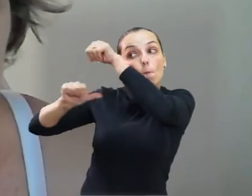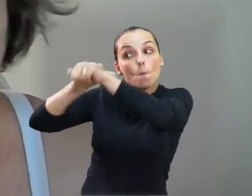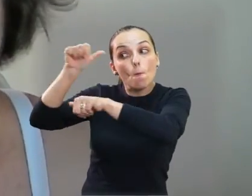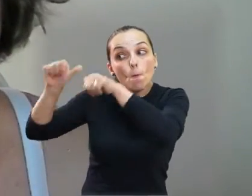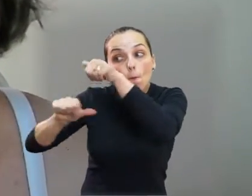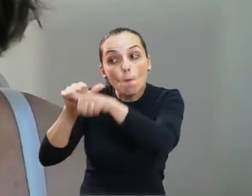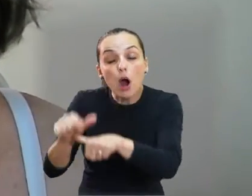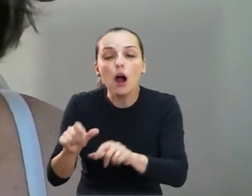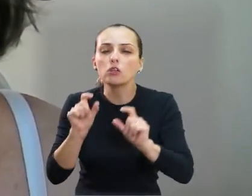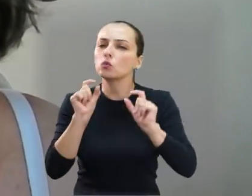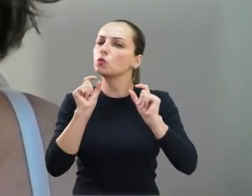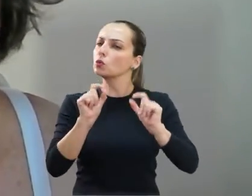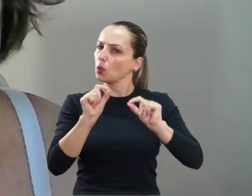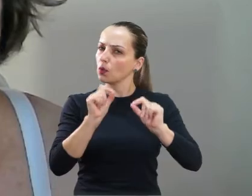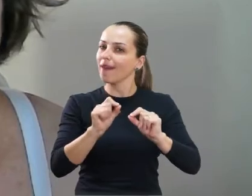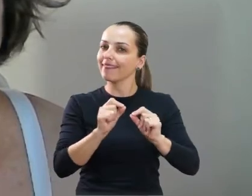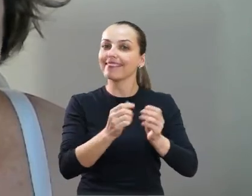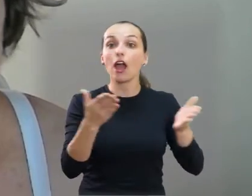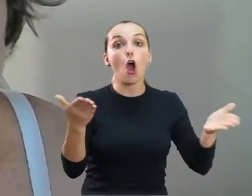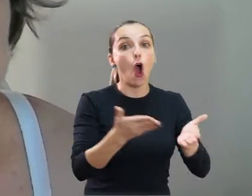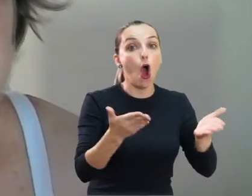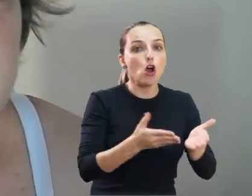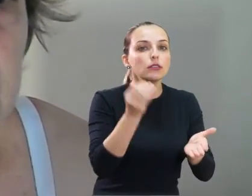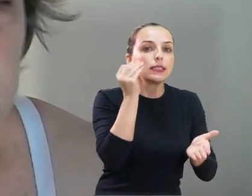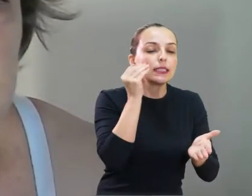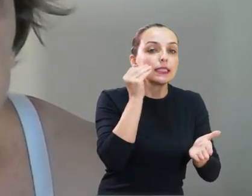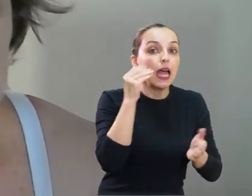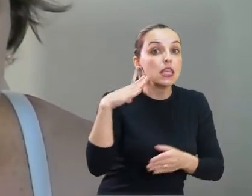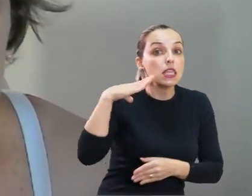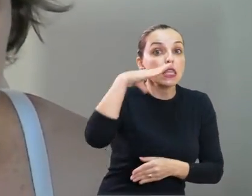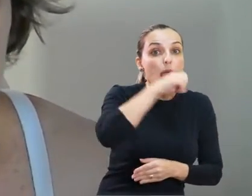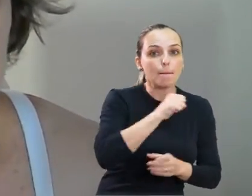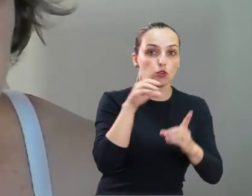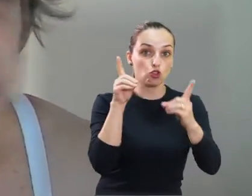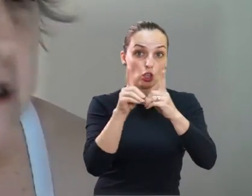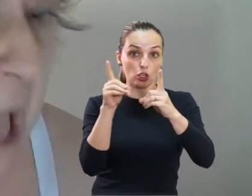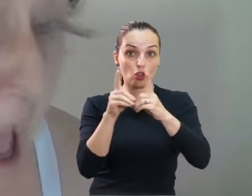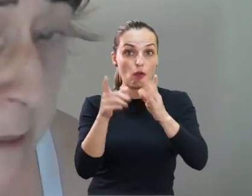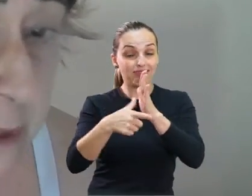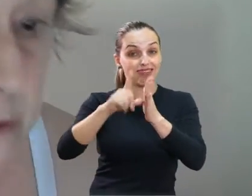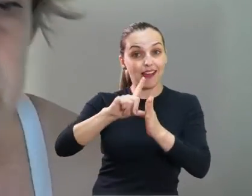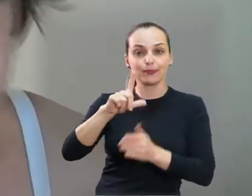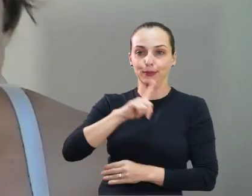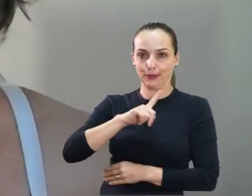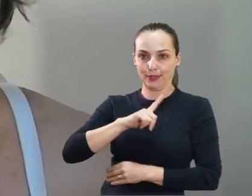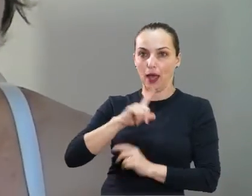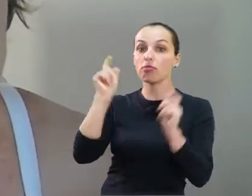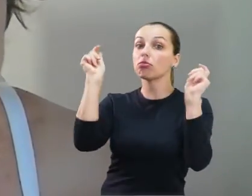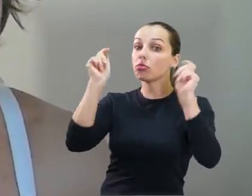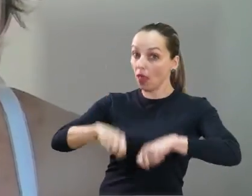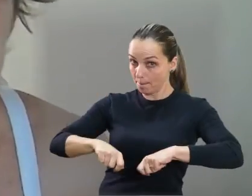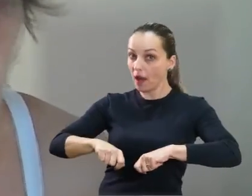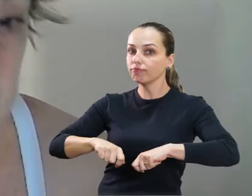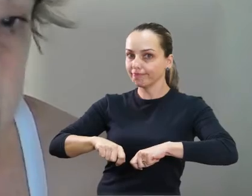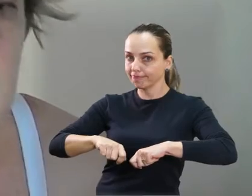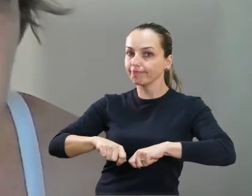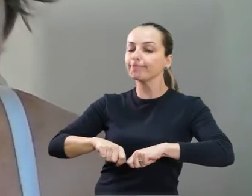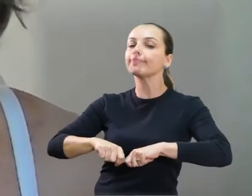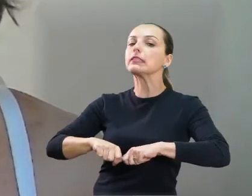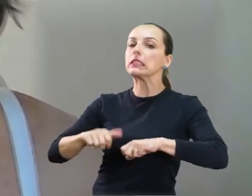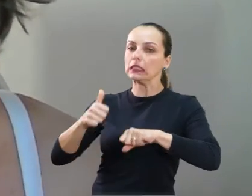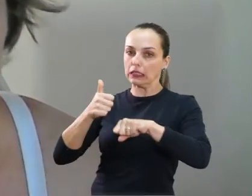então? Mudou o quê? Nós hoje temos testes rápidos para diagnóstico